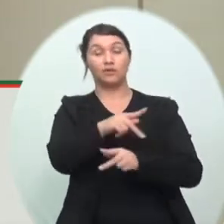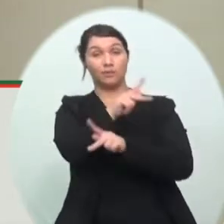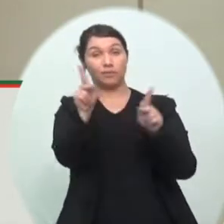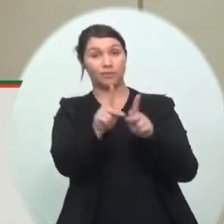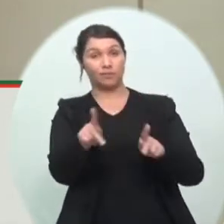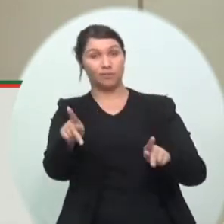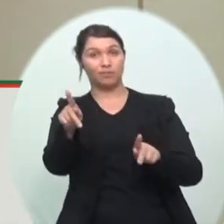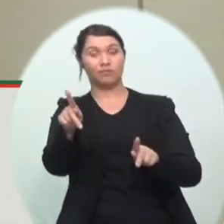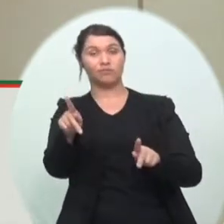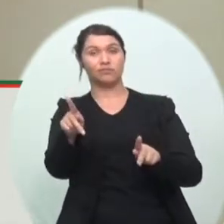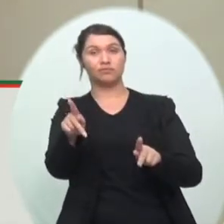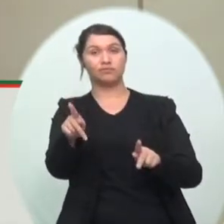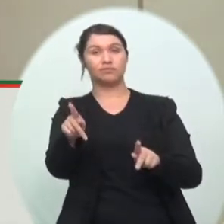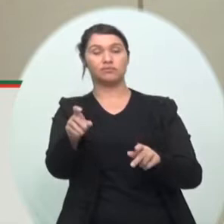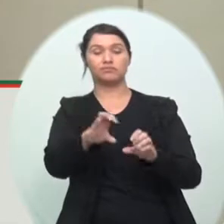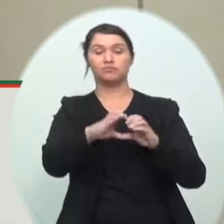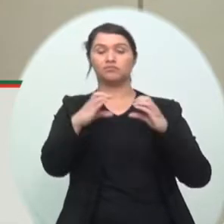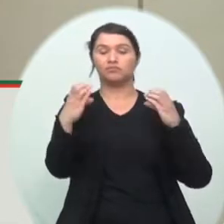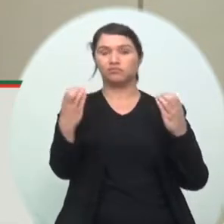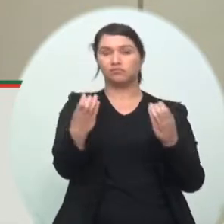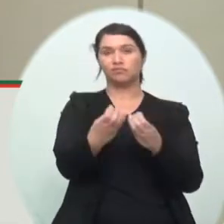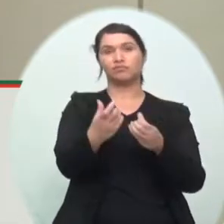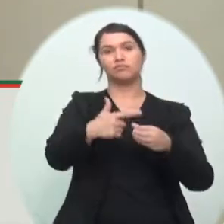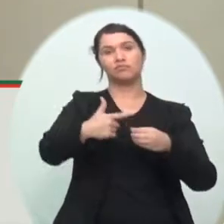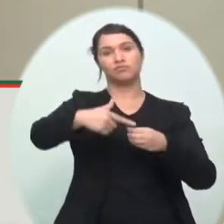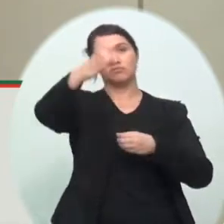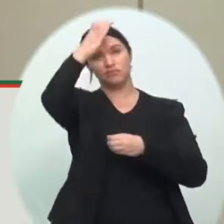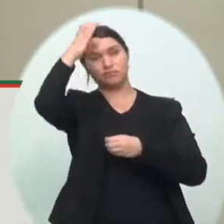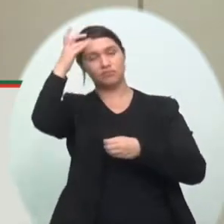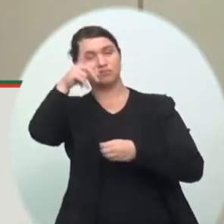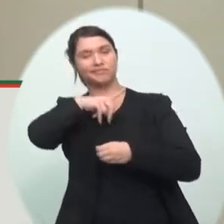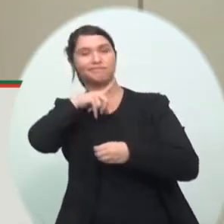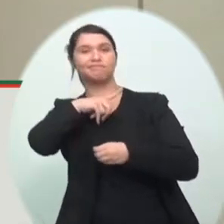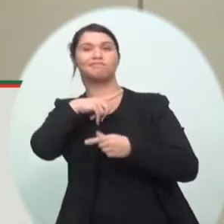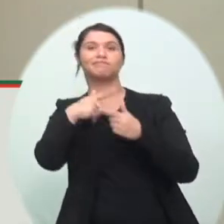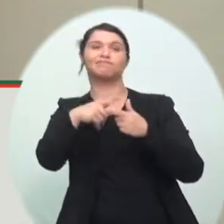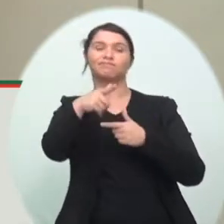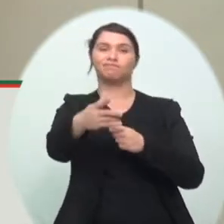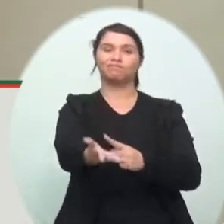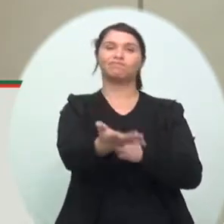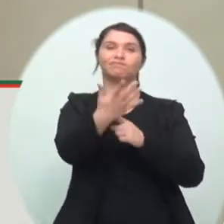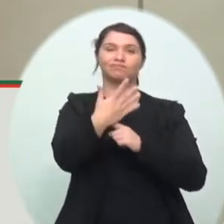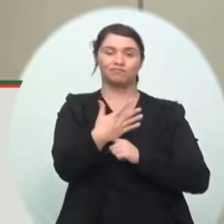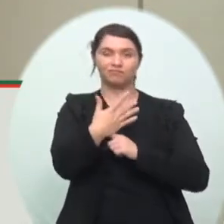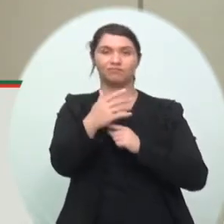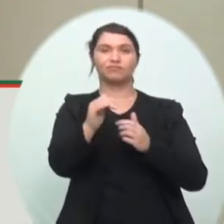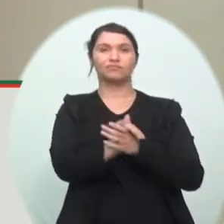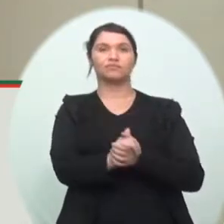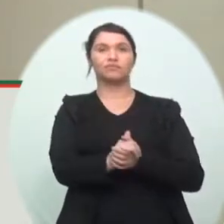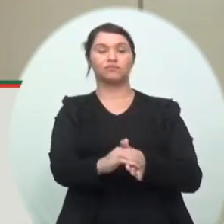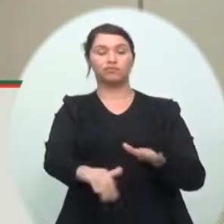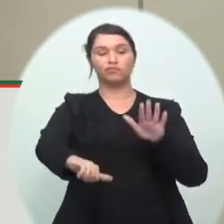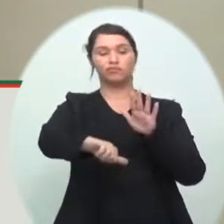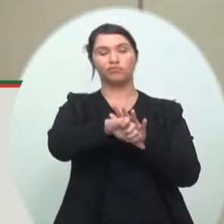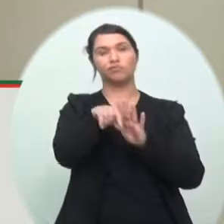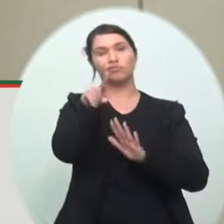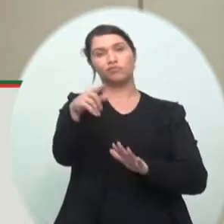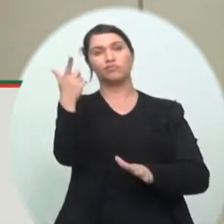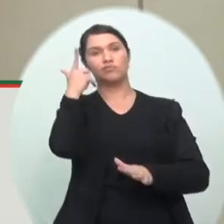e estar junto com a polícia militar dentro das necessidades para interromper a criminalidade da nossa